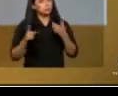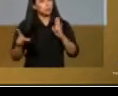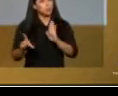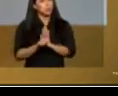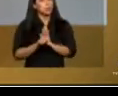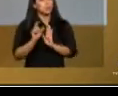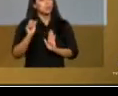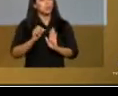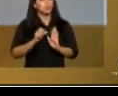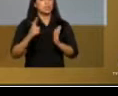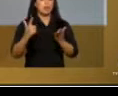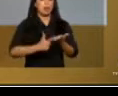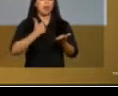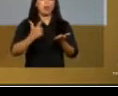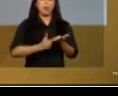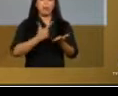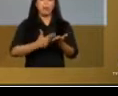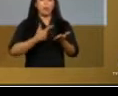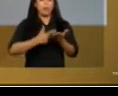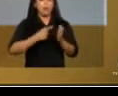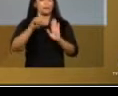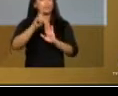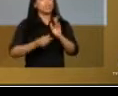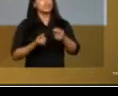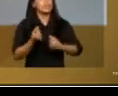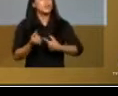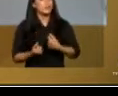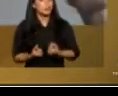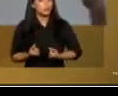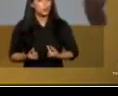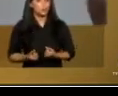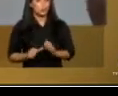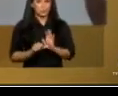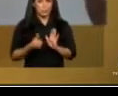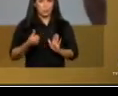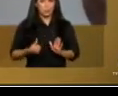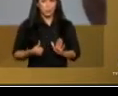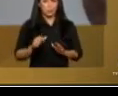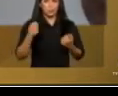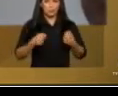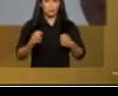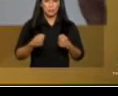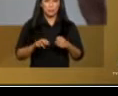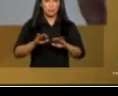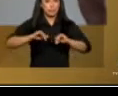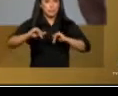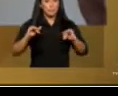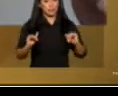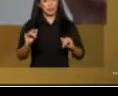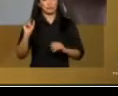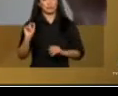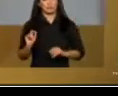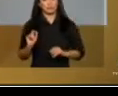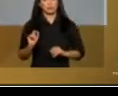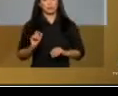na literatura no direito econômico. Em primeiro lugar, é preciso distinguir